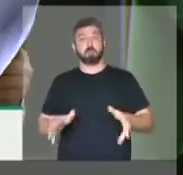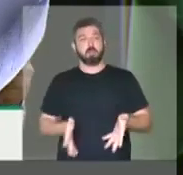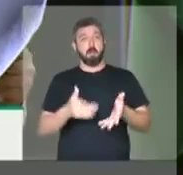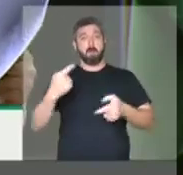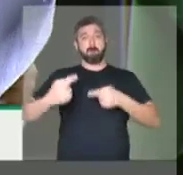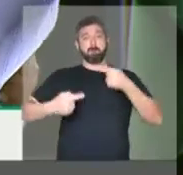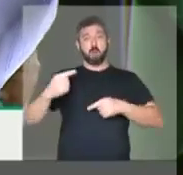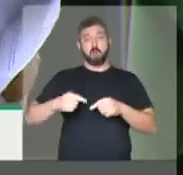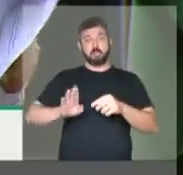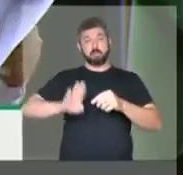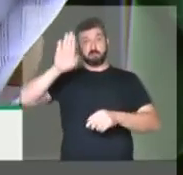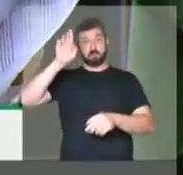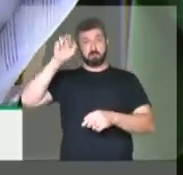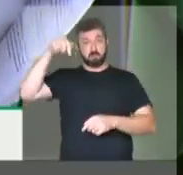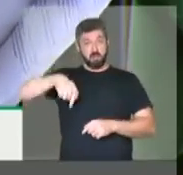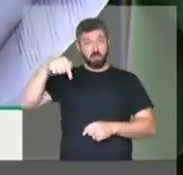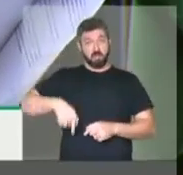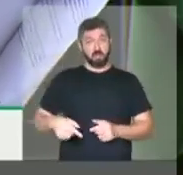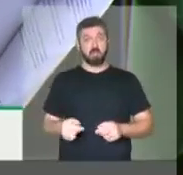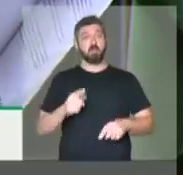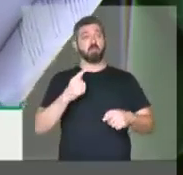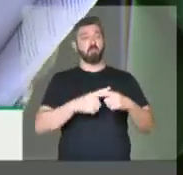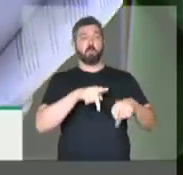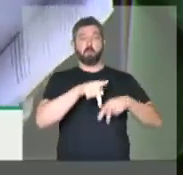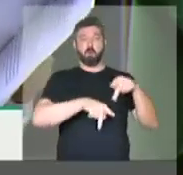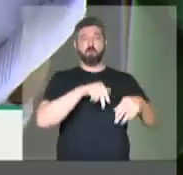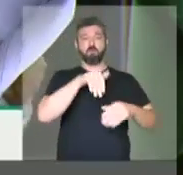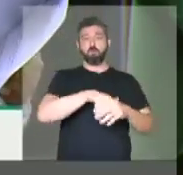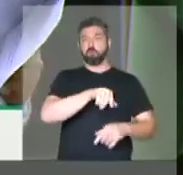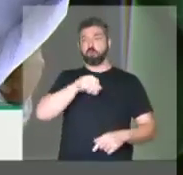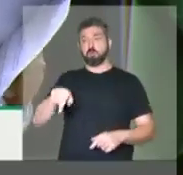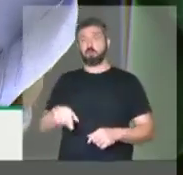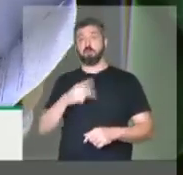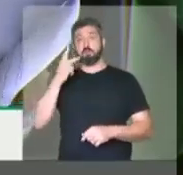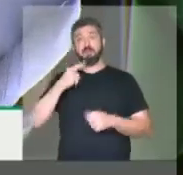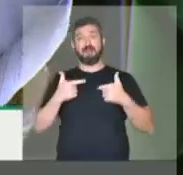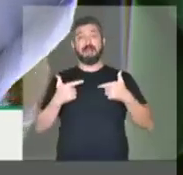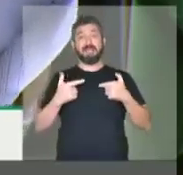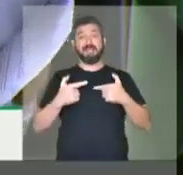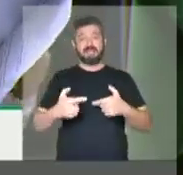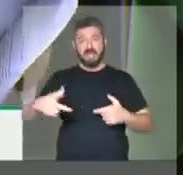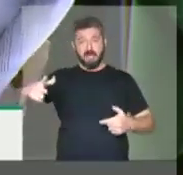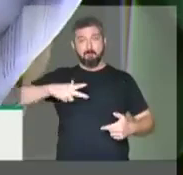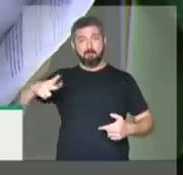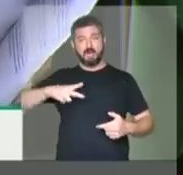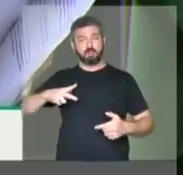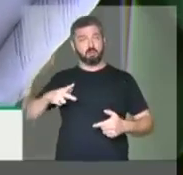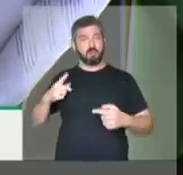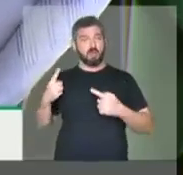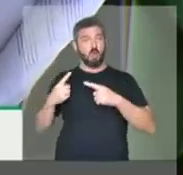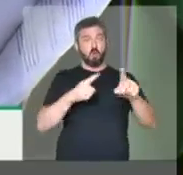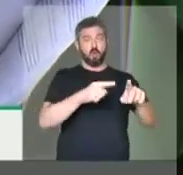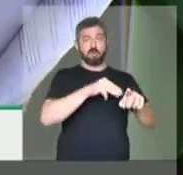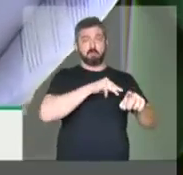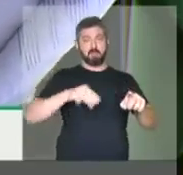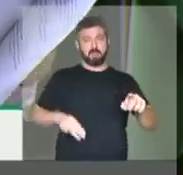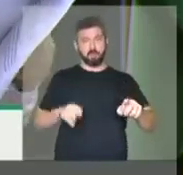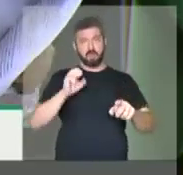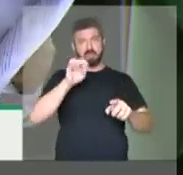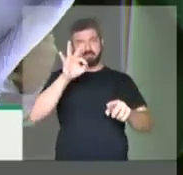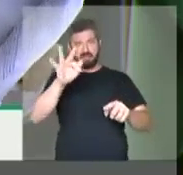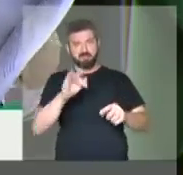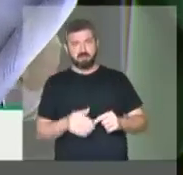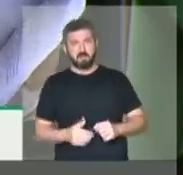agentes políticos eleitos graças ao voto popular, é a declaração de guerra pessoal a alguns ministros da Suprema